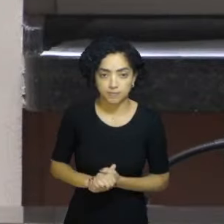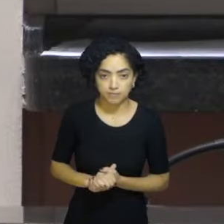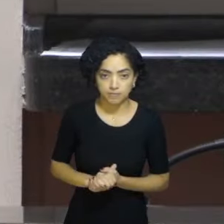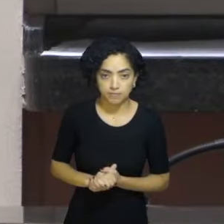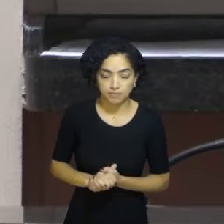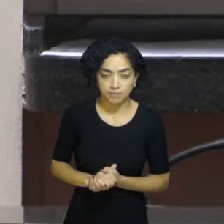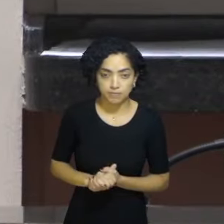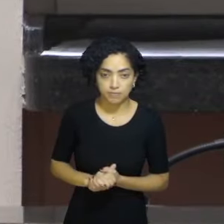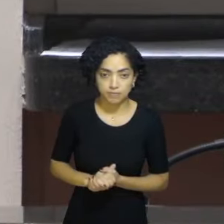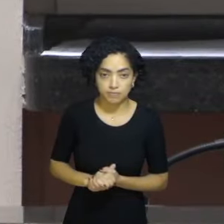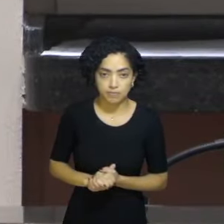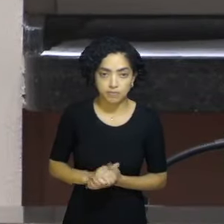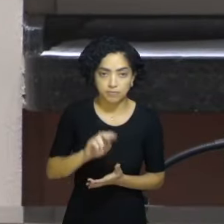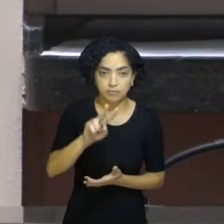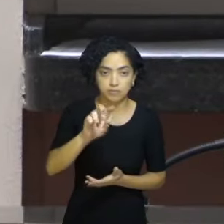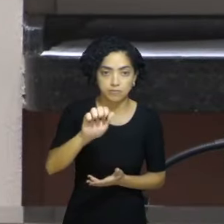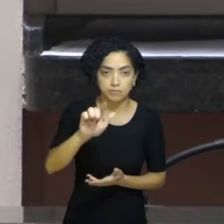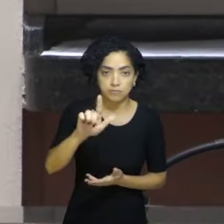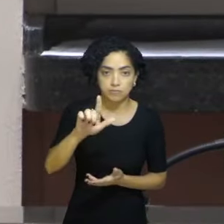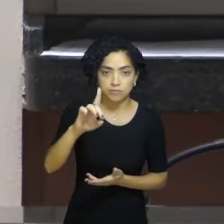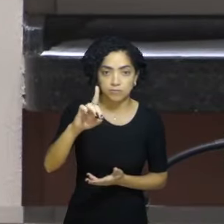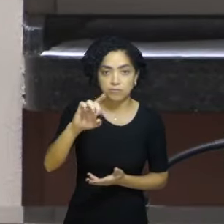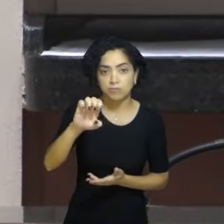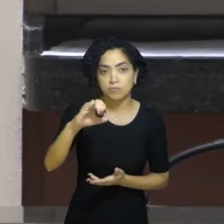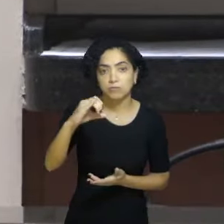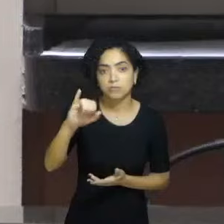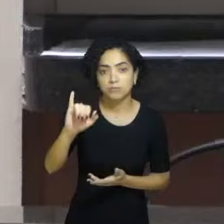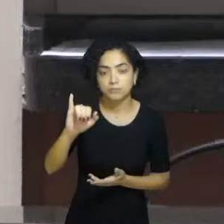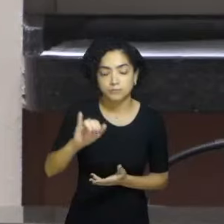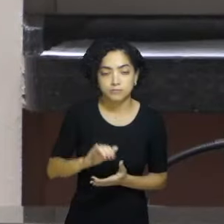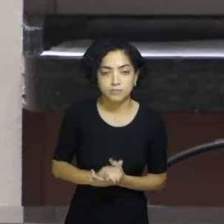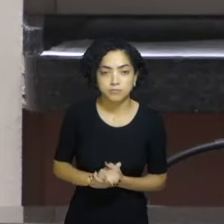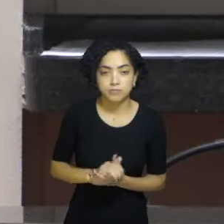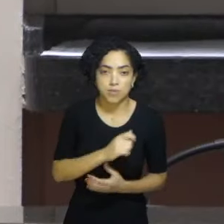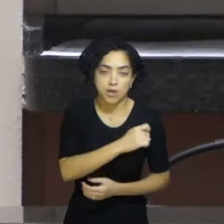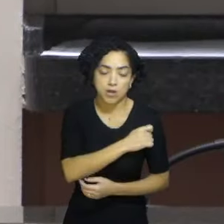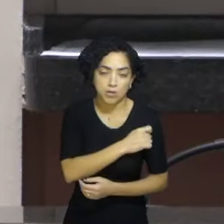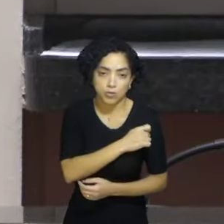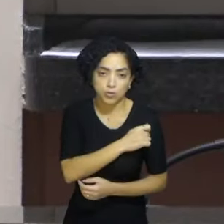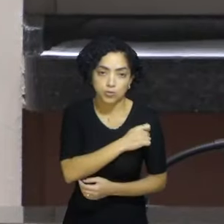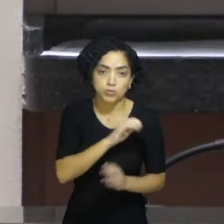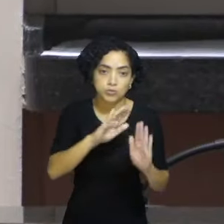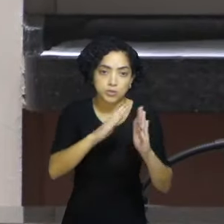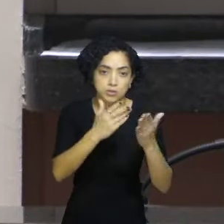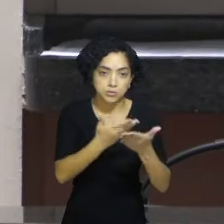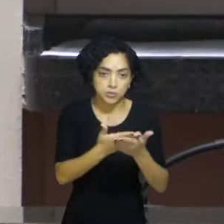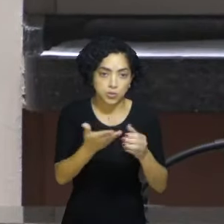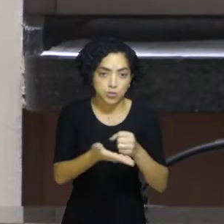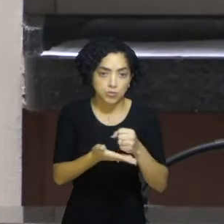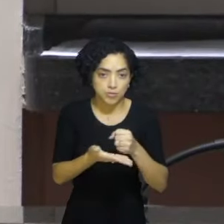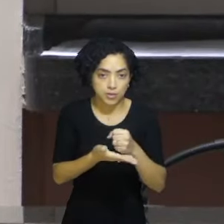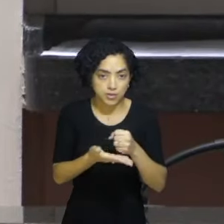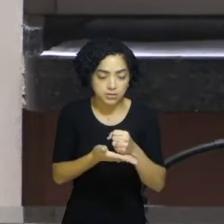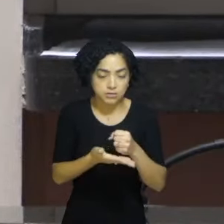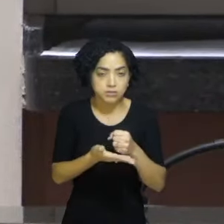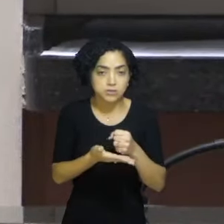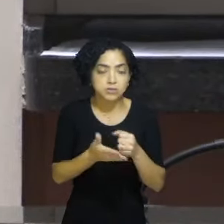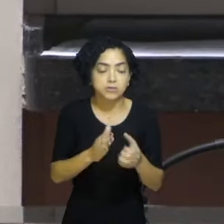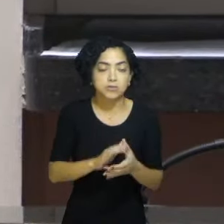Simeonato e Valdecir Piton, alunos do ensino fundamental da Escola de Ensino Básico Major Otacílio